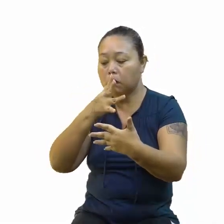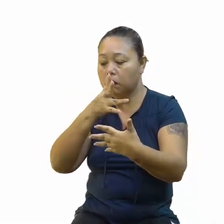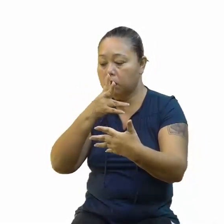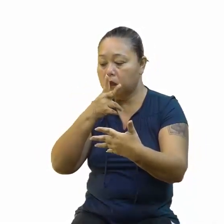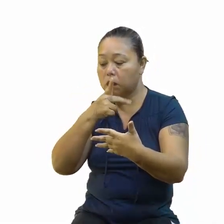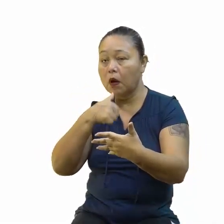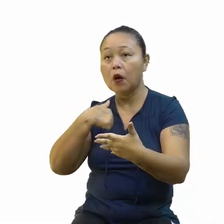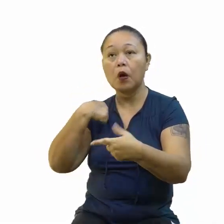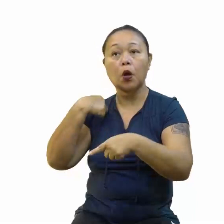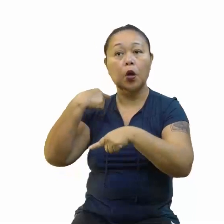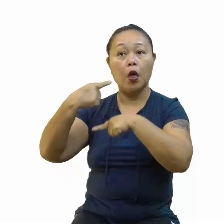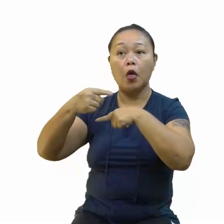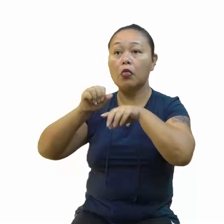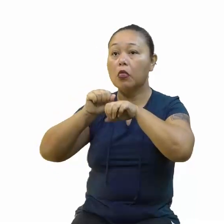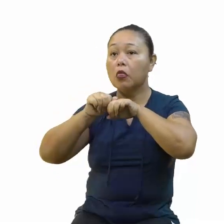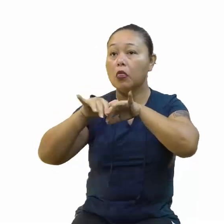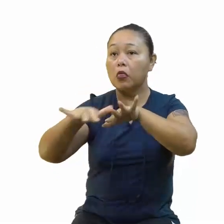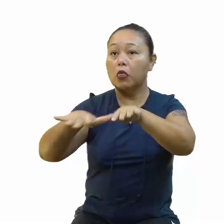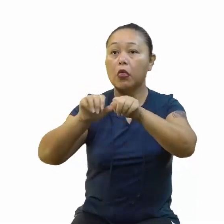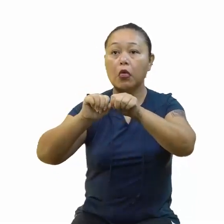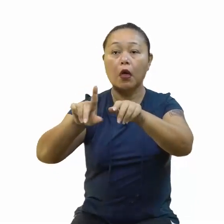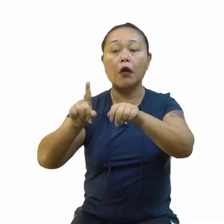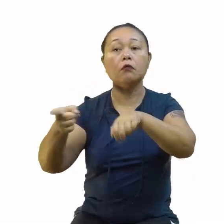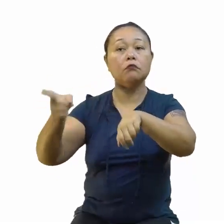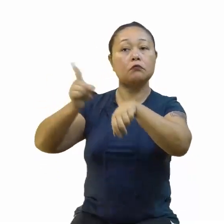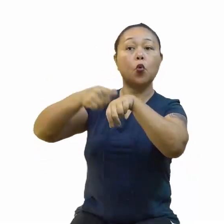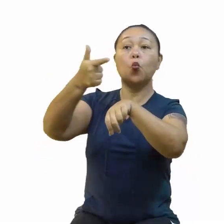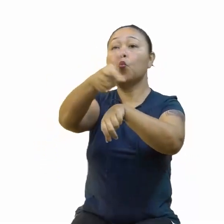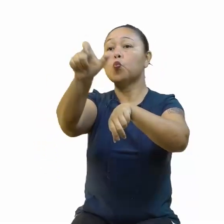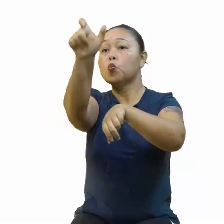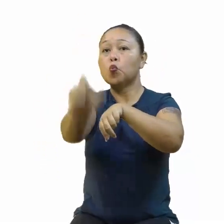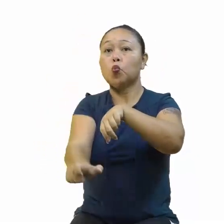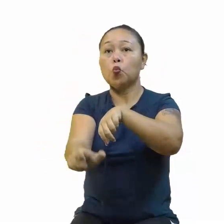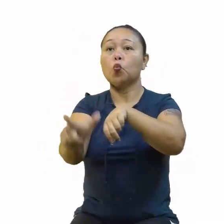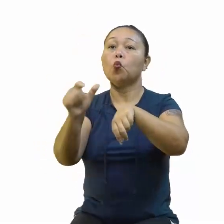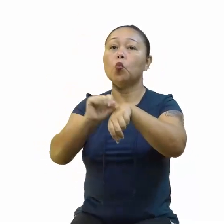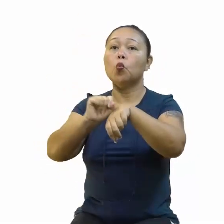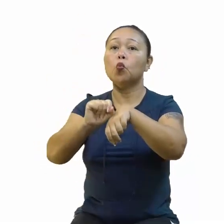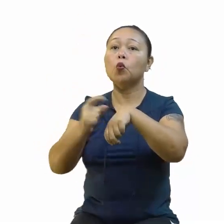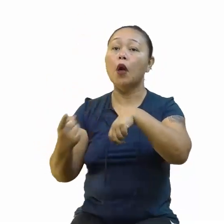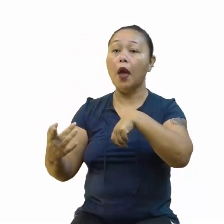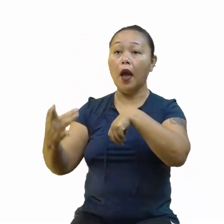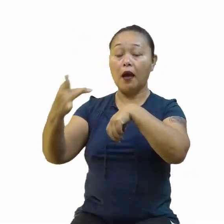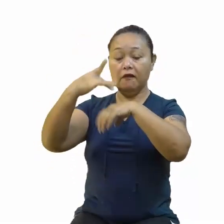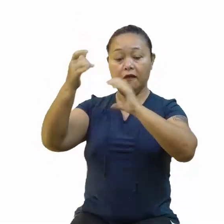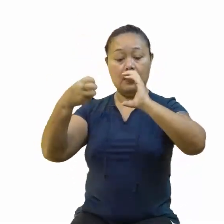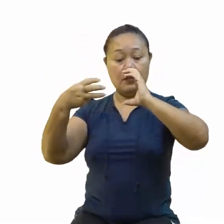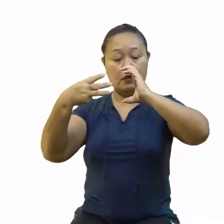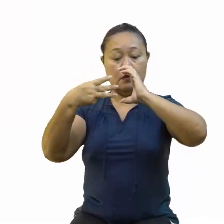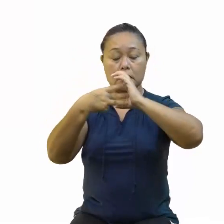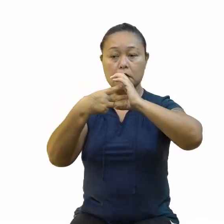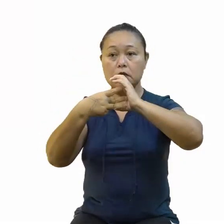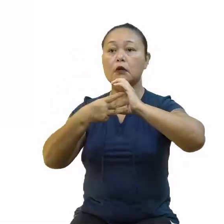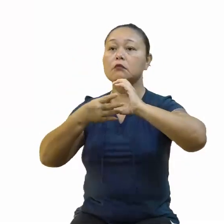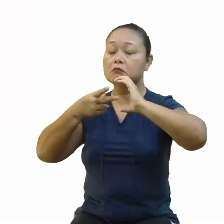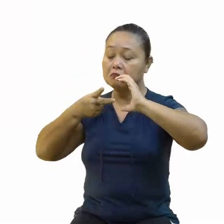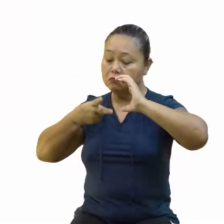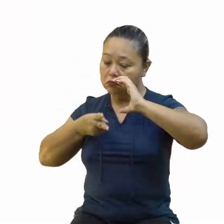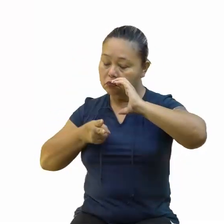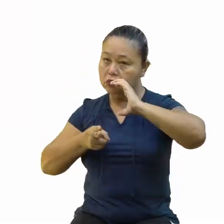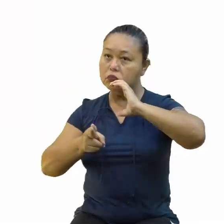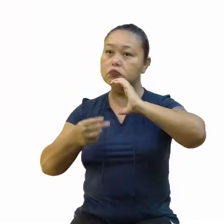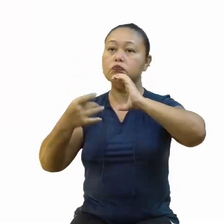não transmissíveis, que afetam as células do corpo de forma contínua.